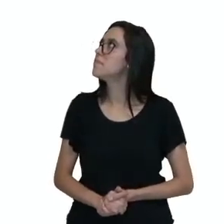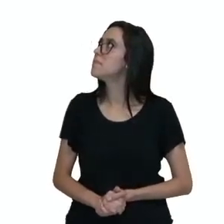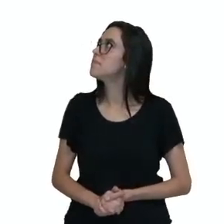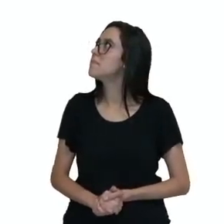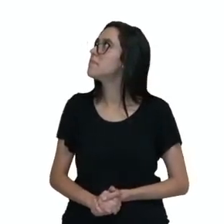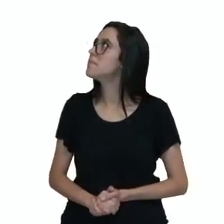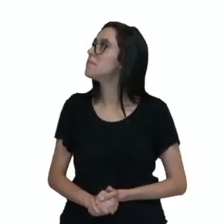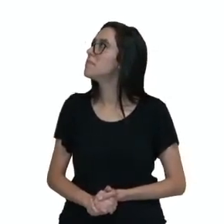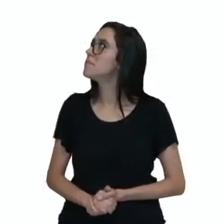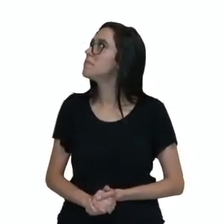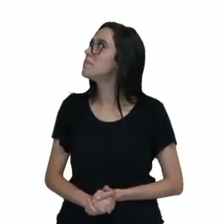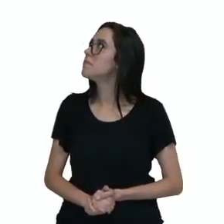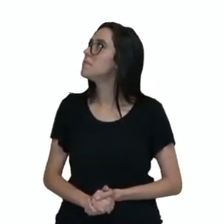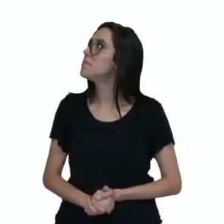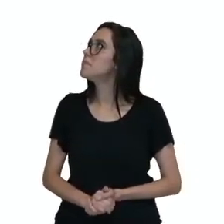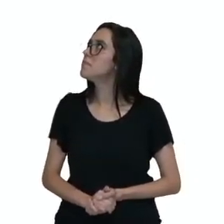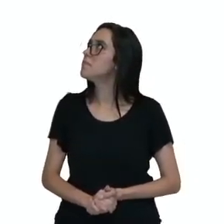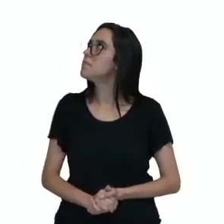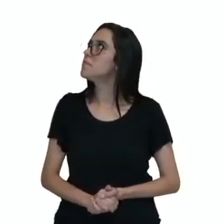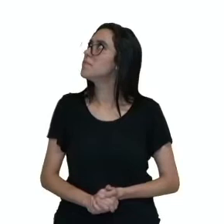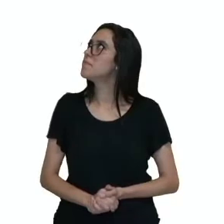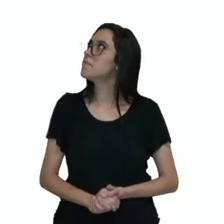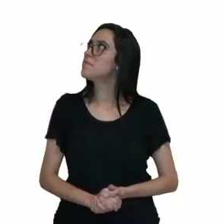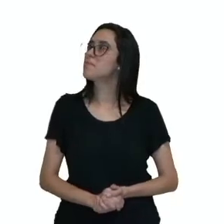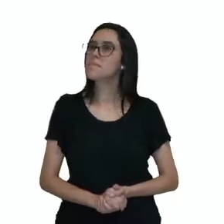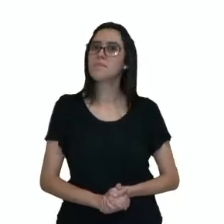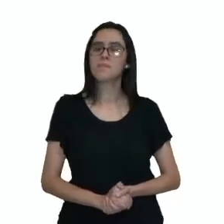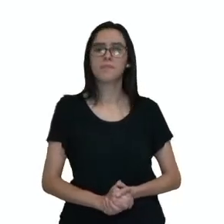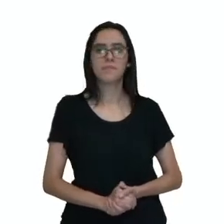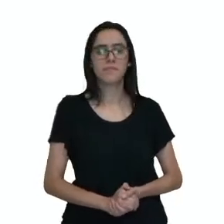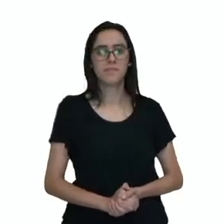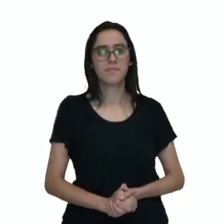lo que no, autonomia, independência,